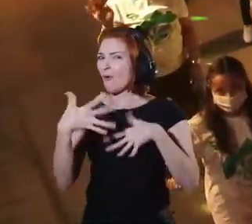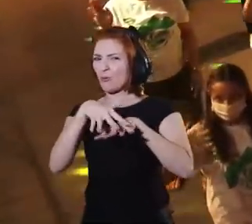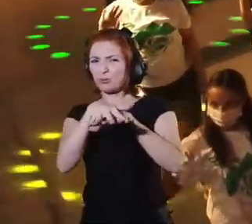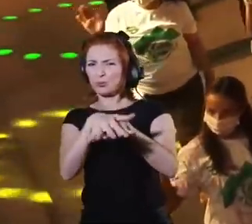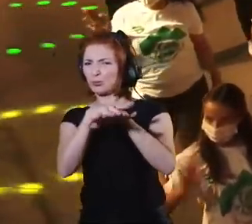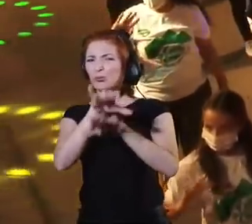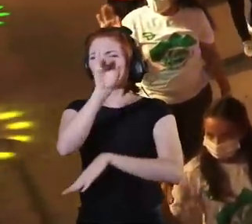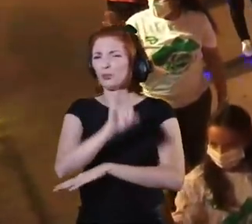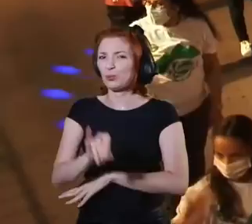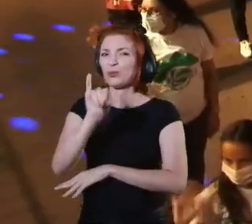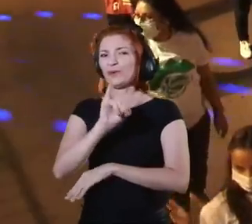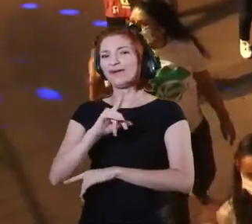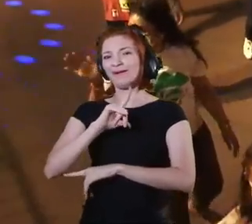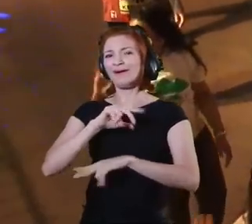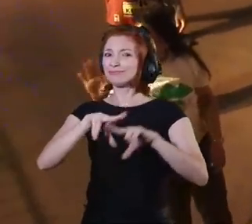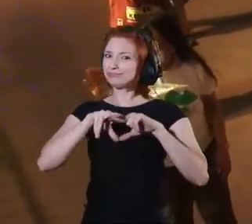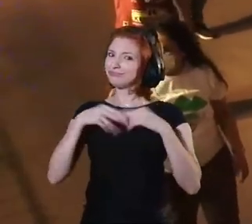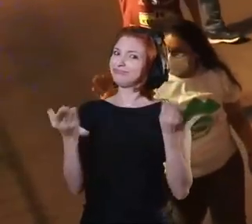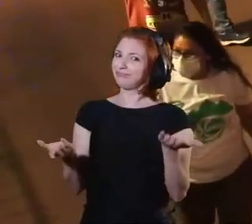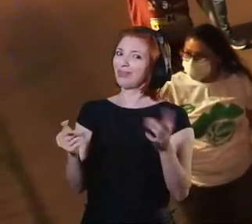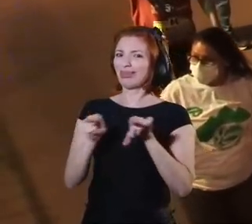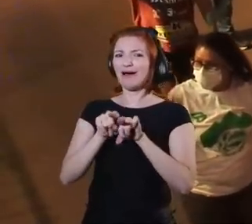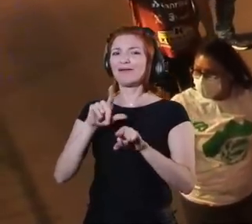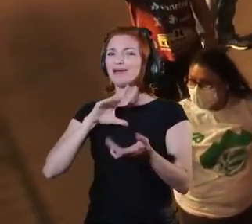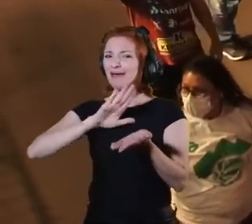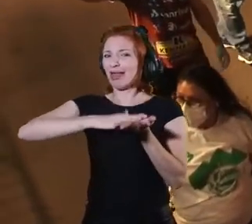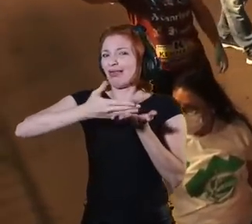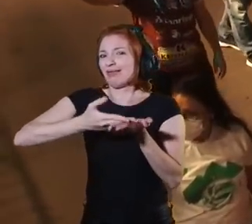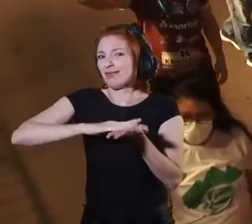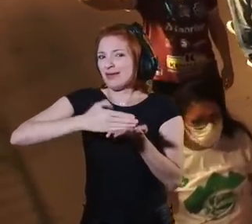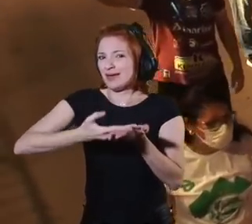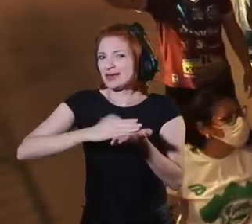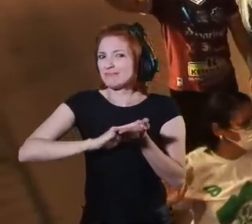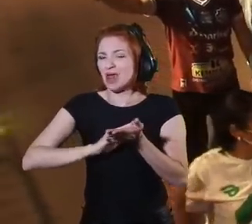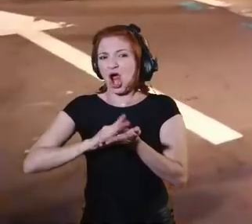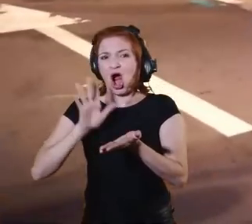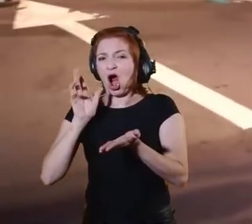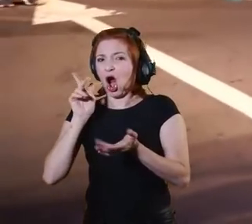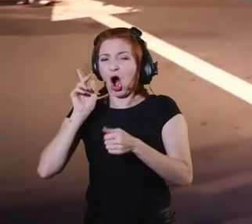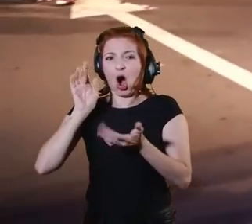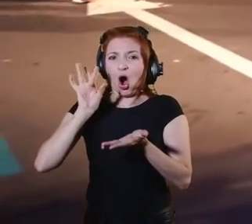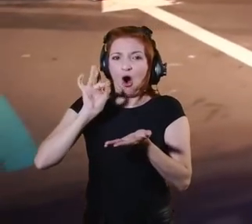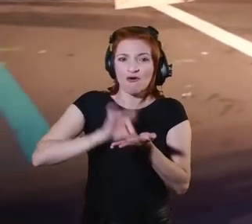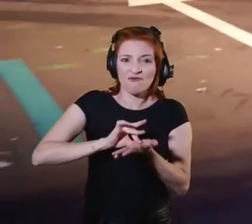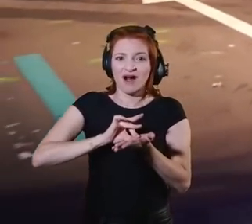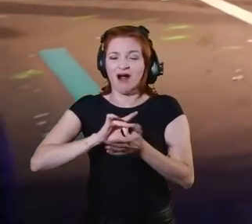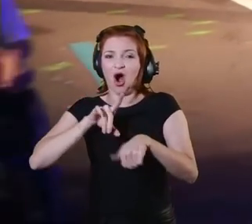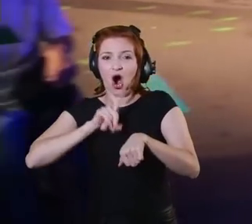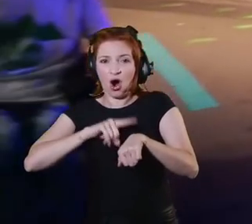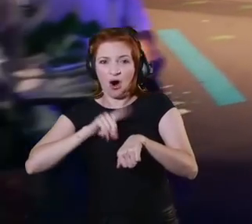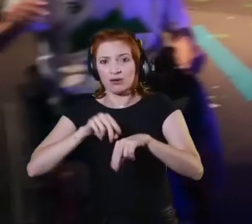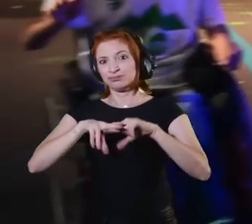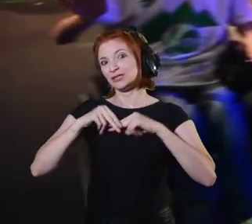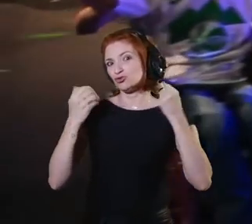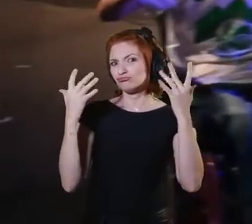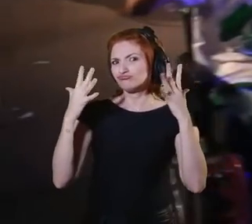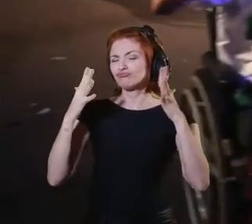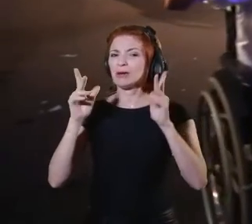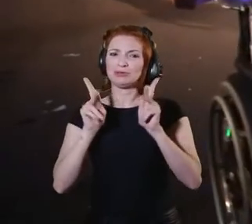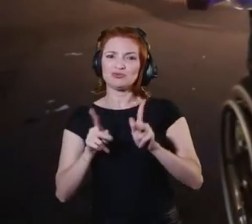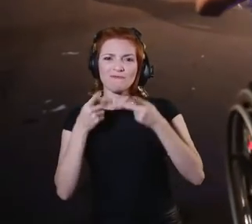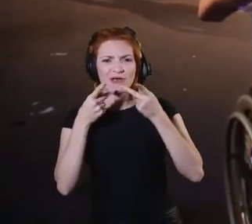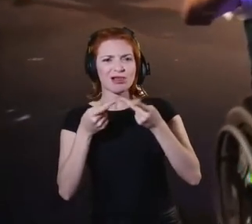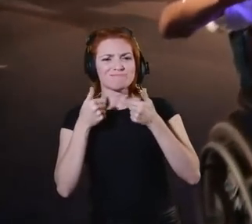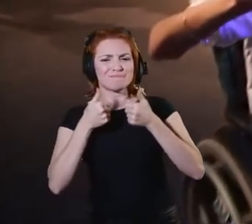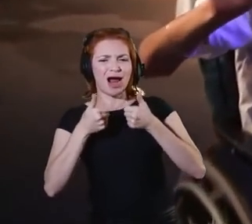muito importante e é por isso que também nós temos a tradução em libras em tempo real e isso tem sido muito elogiado nos comentários, né?